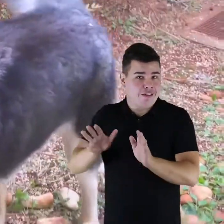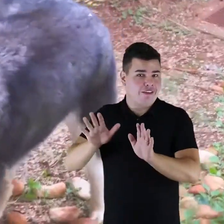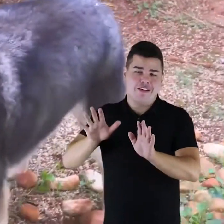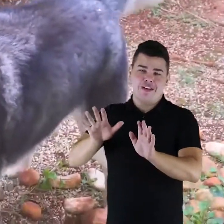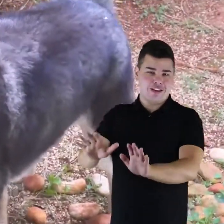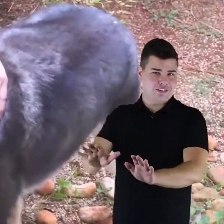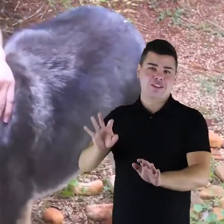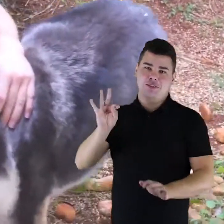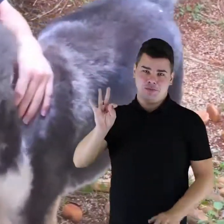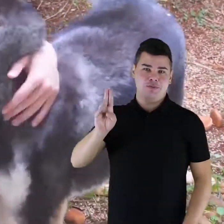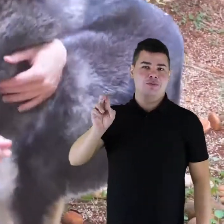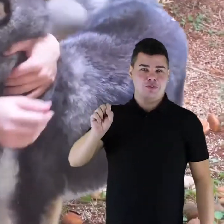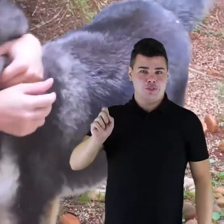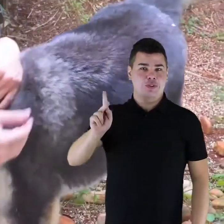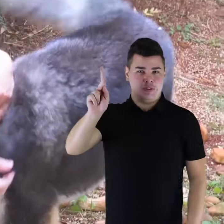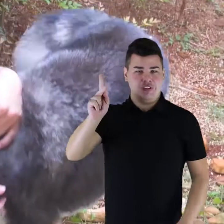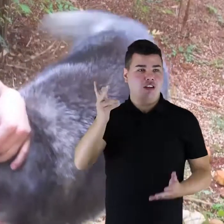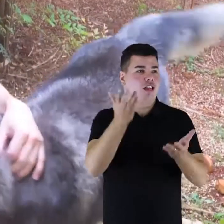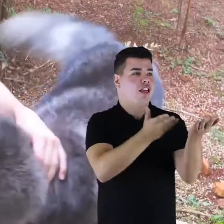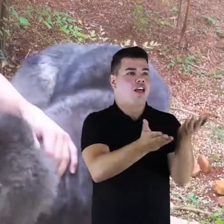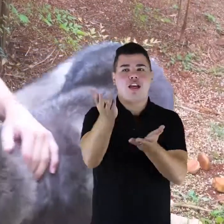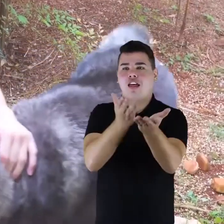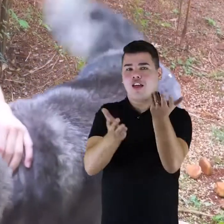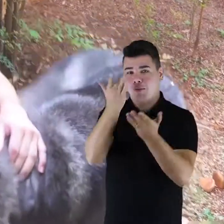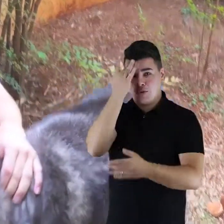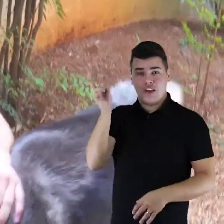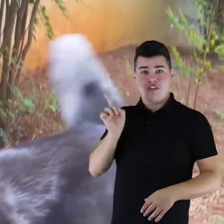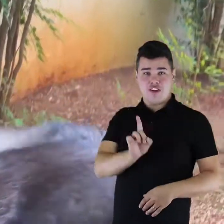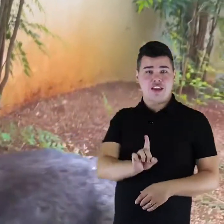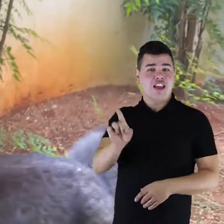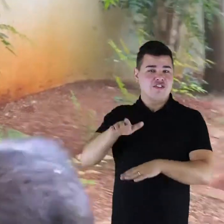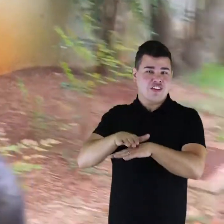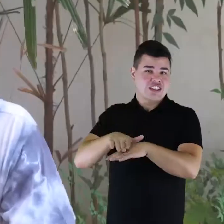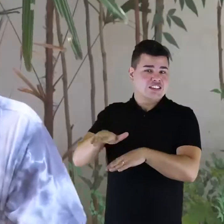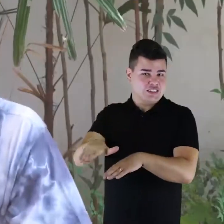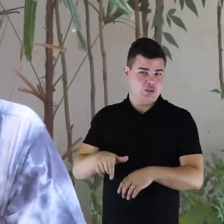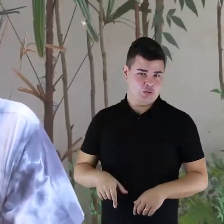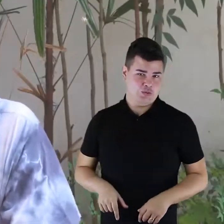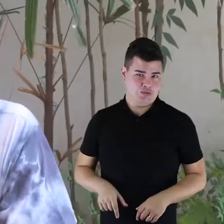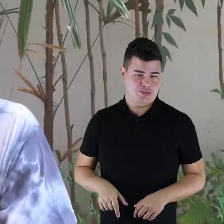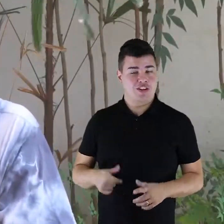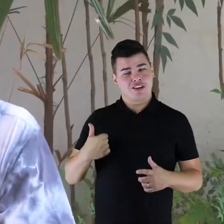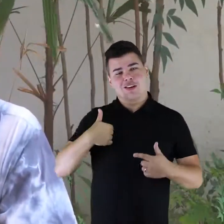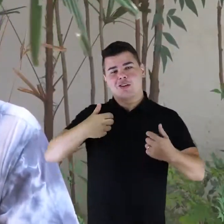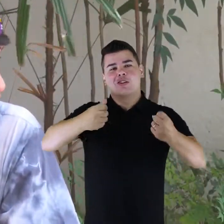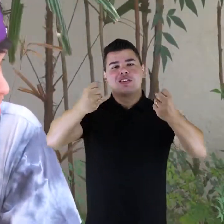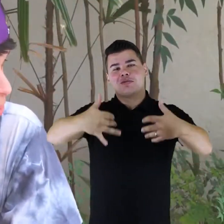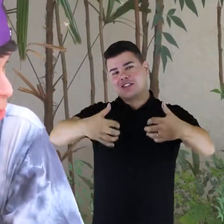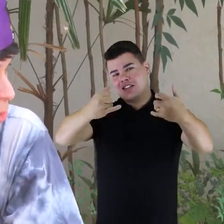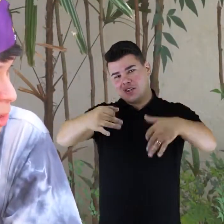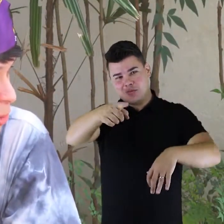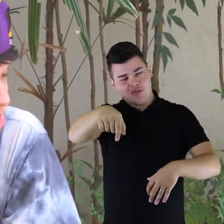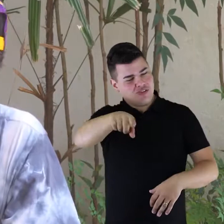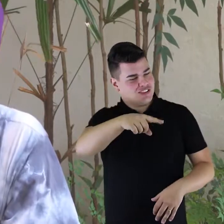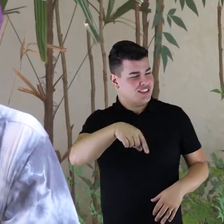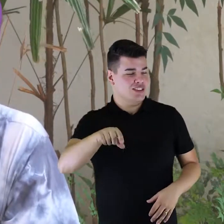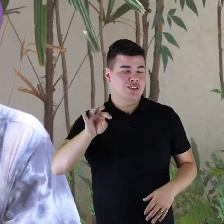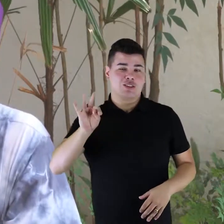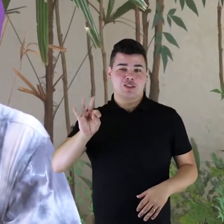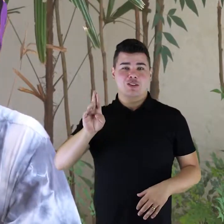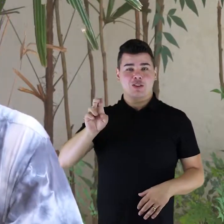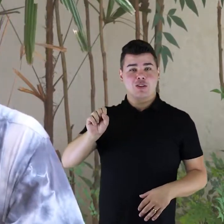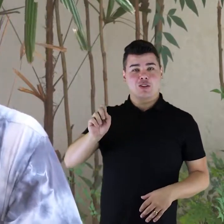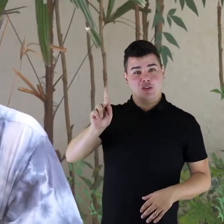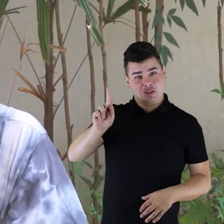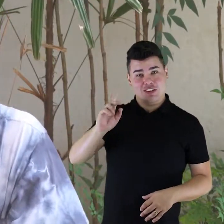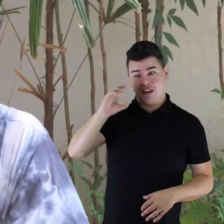Tusk trata todo mundo que vem aqui. O que eu tô tentando explicar pra vocês é o seguinte, o Tusk, como é que eu posso dizer? Ele